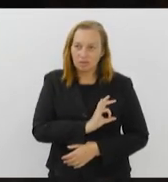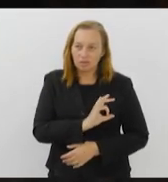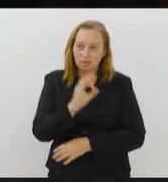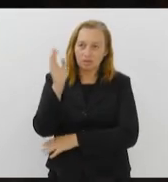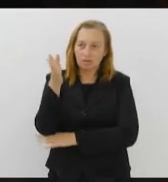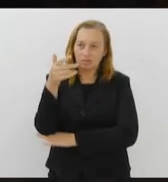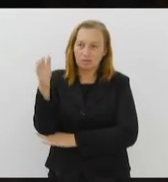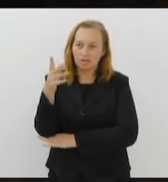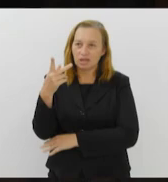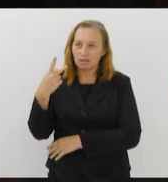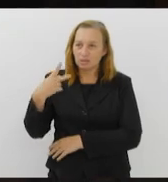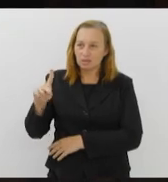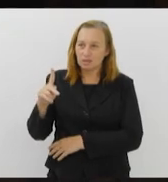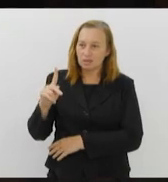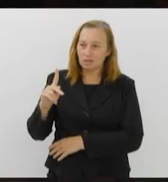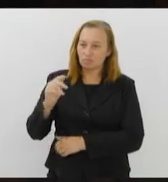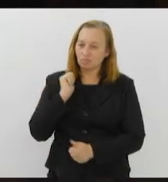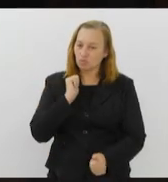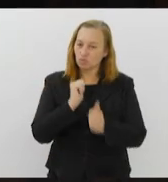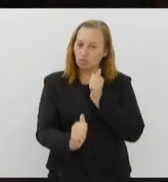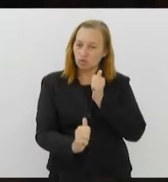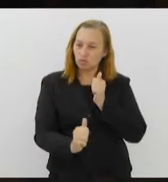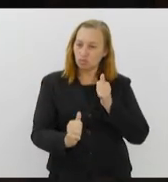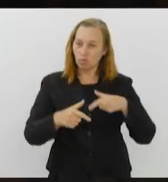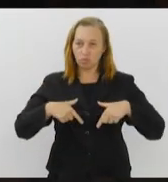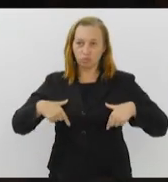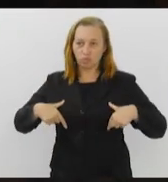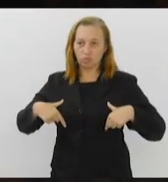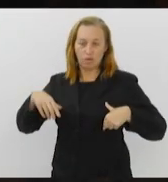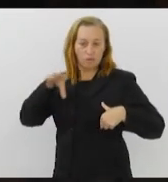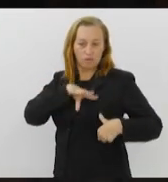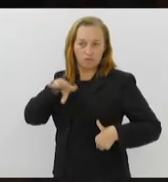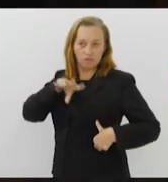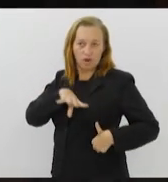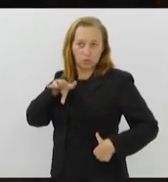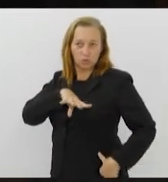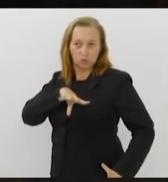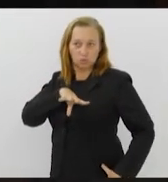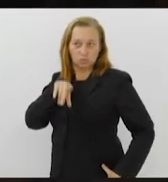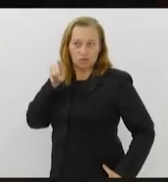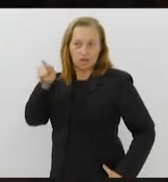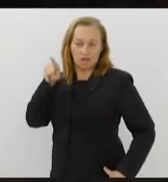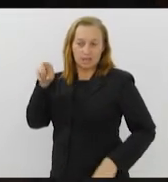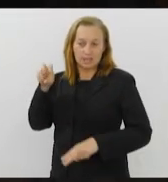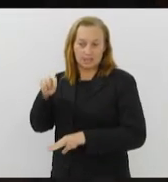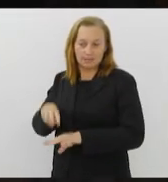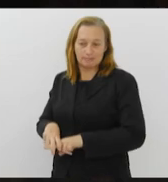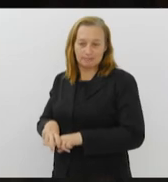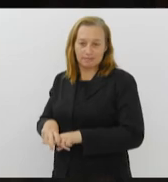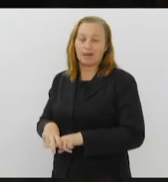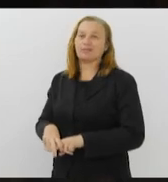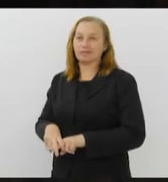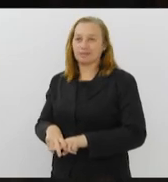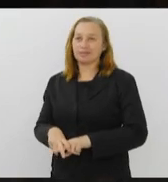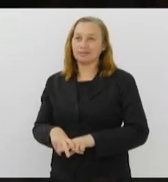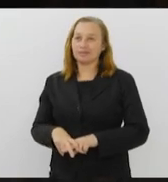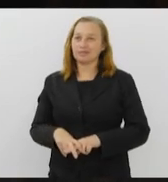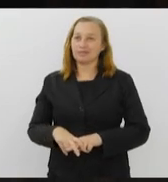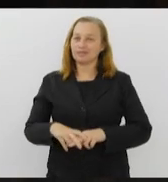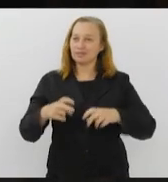seu time erguida, o Vasco da Gama, ali sentada,